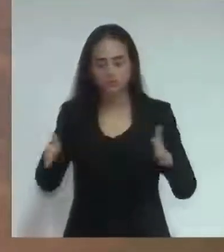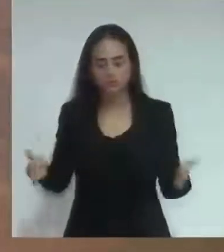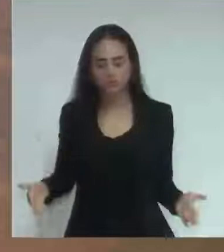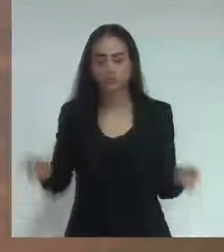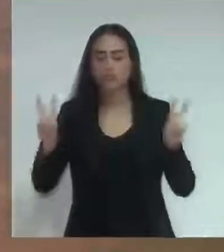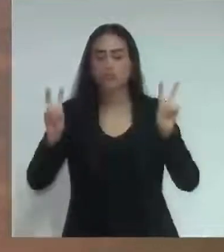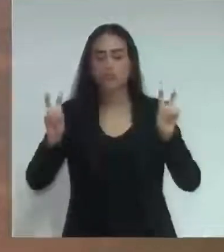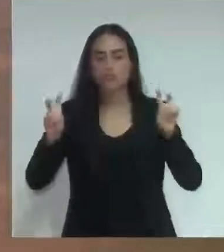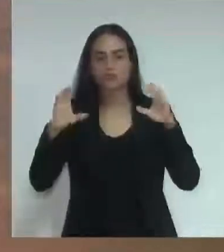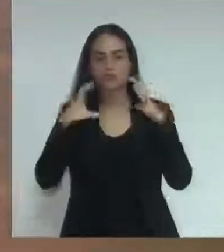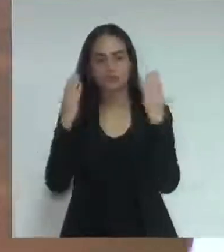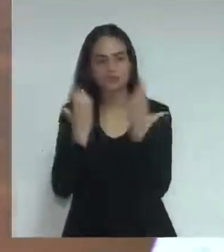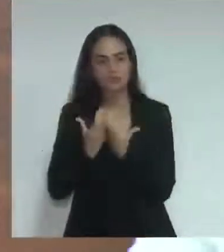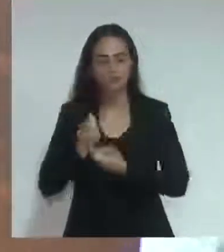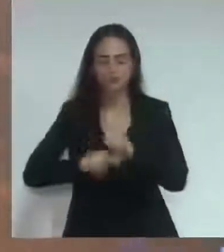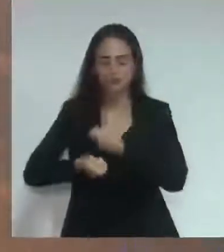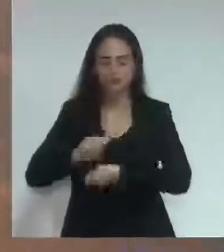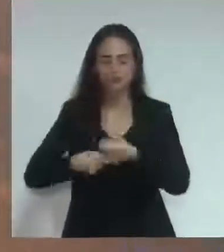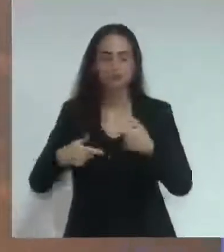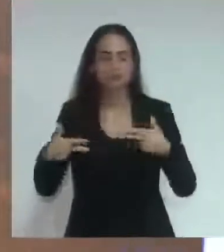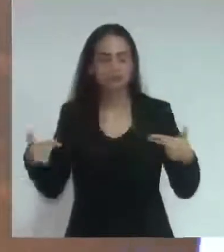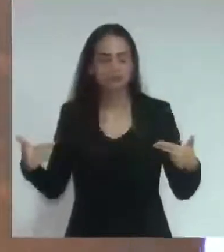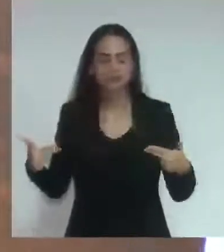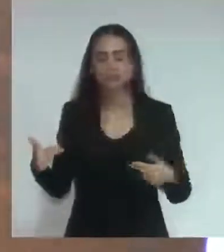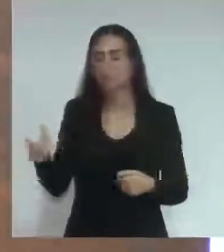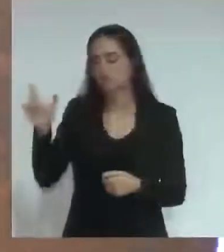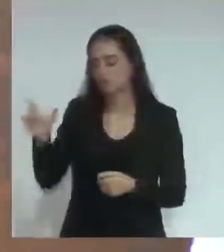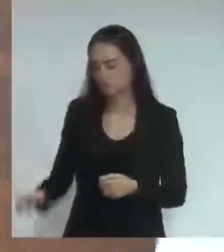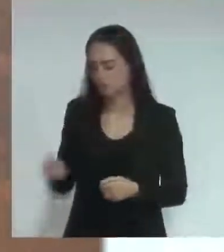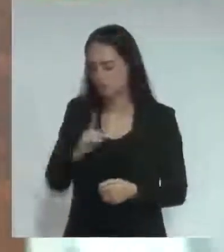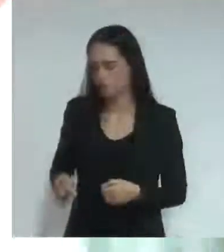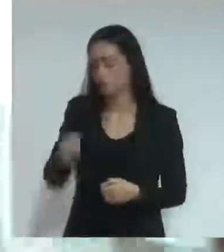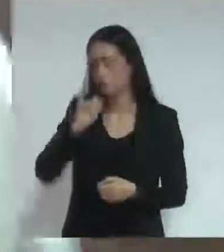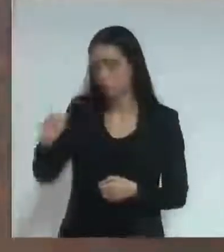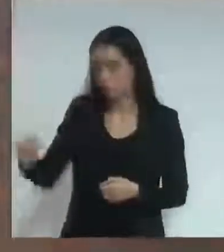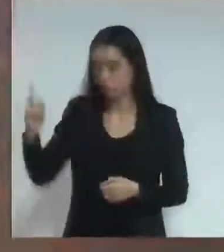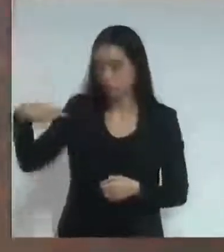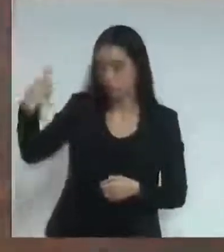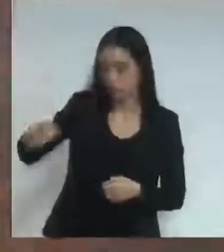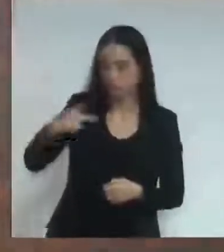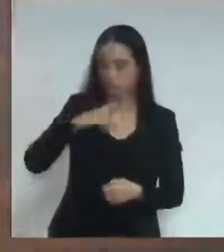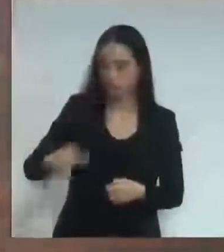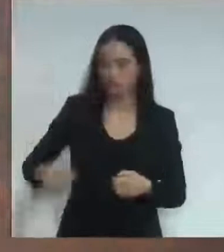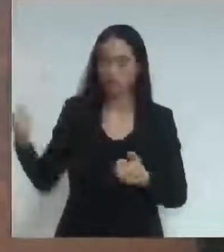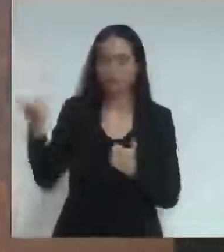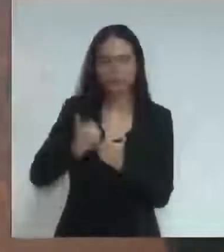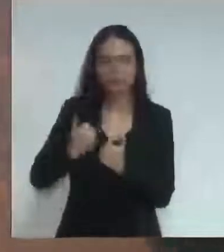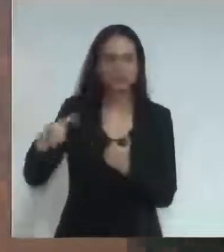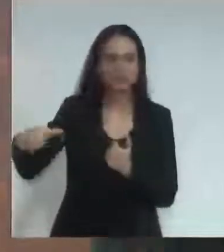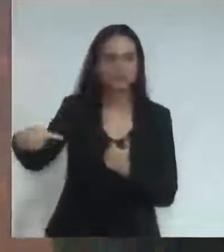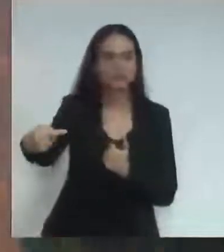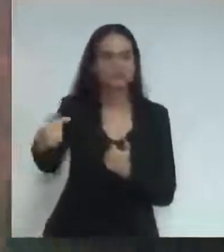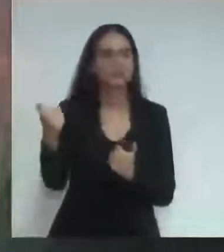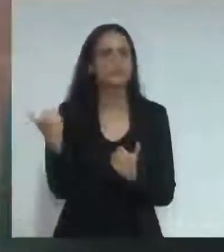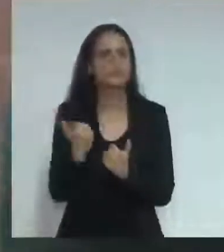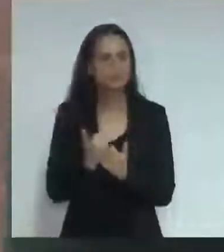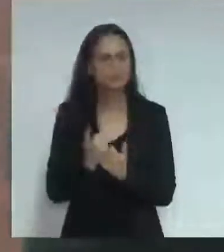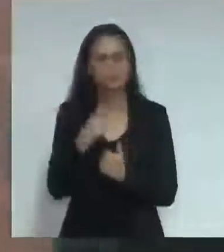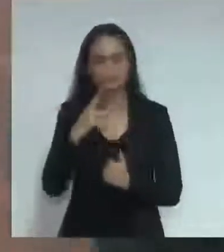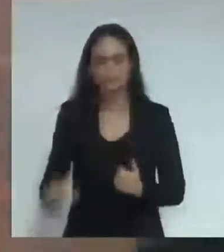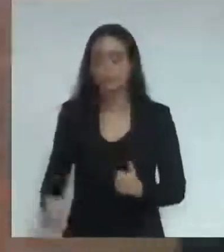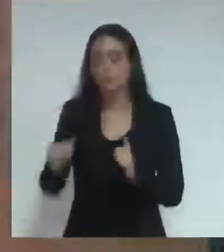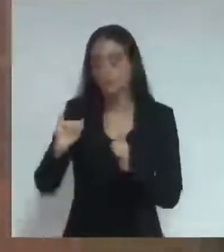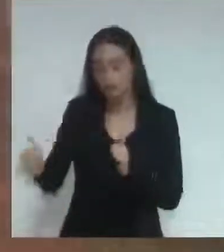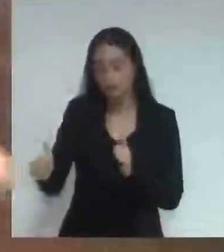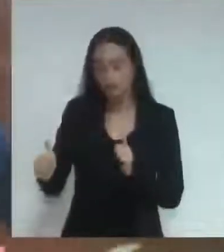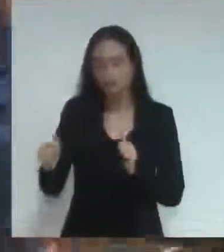Câmara, né? Falo isso para o presidente atual, para o próximo presidente, para os próximos presidentes, né? Então,